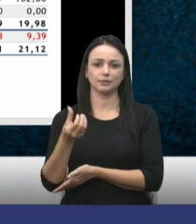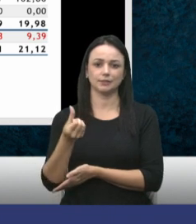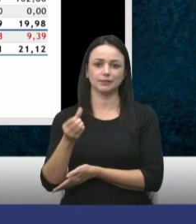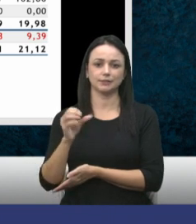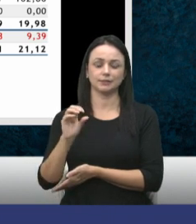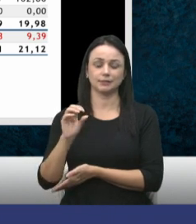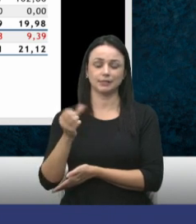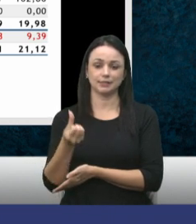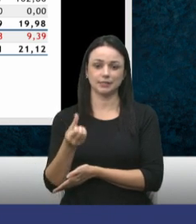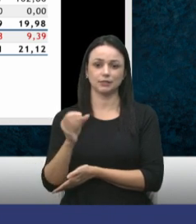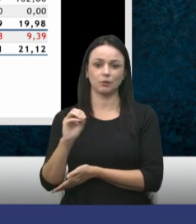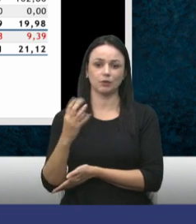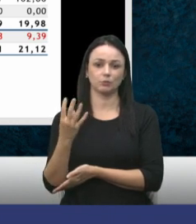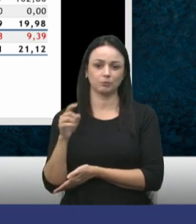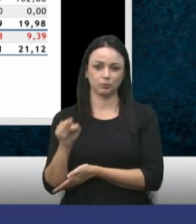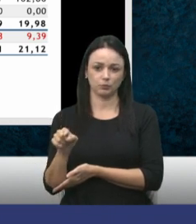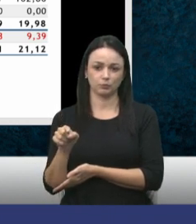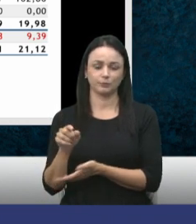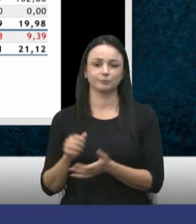236.604.000.